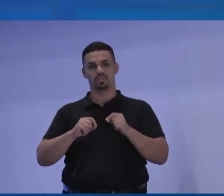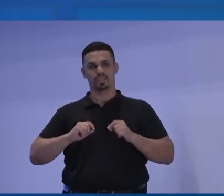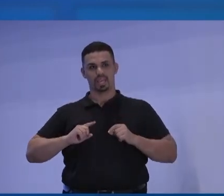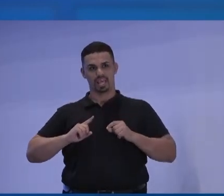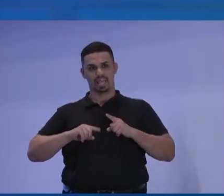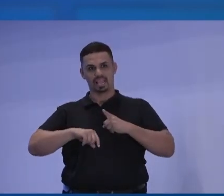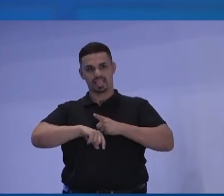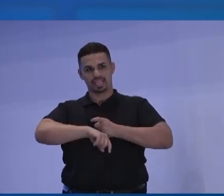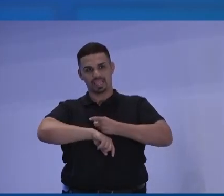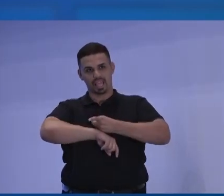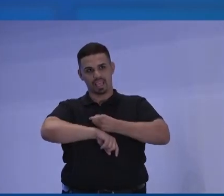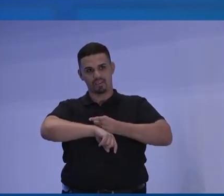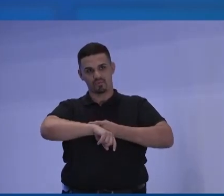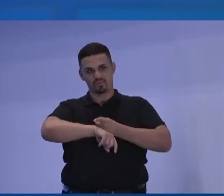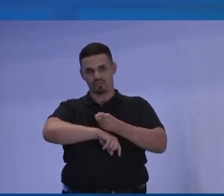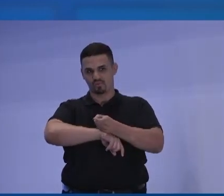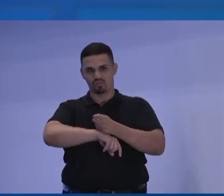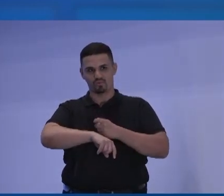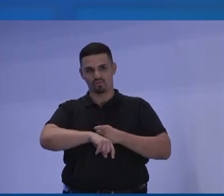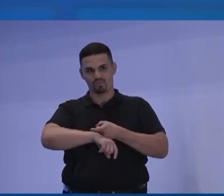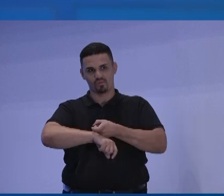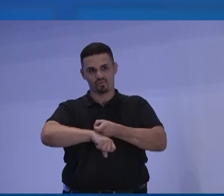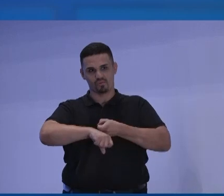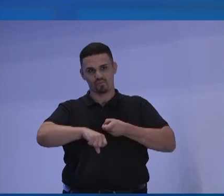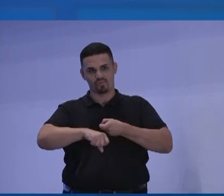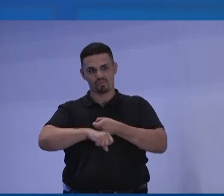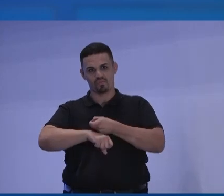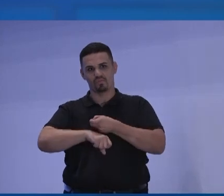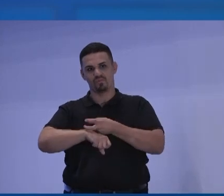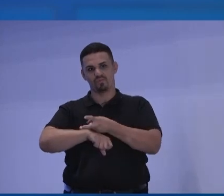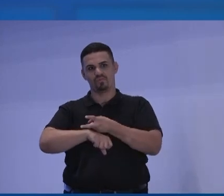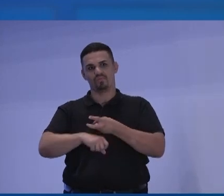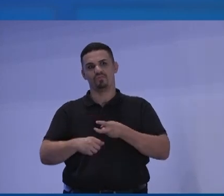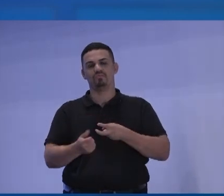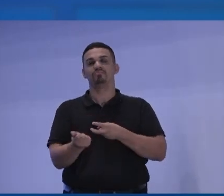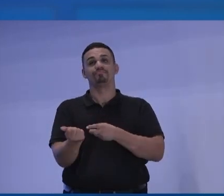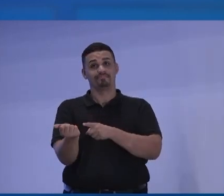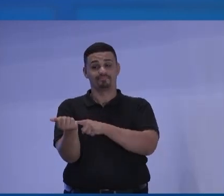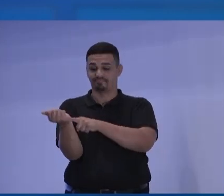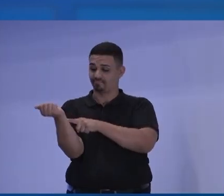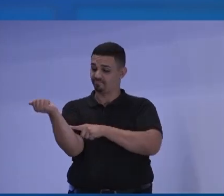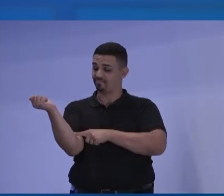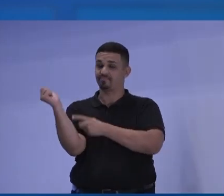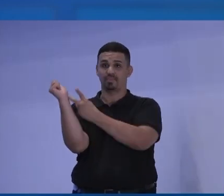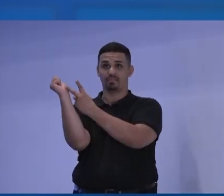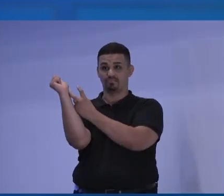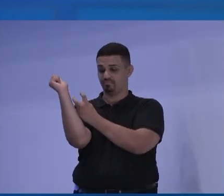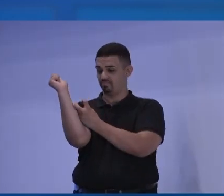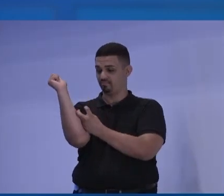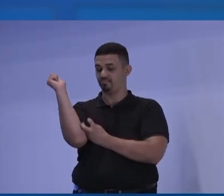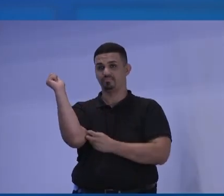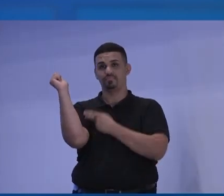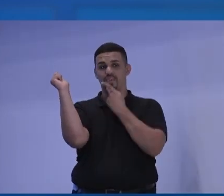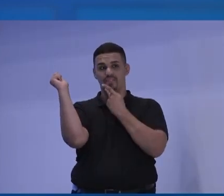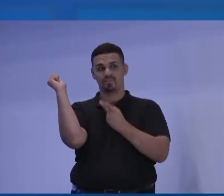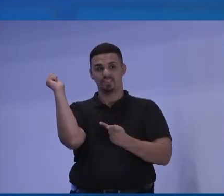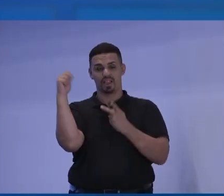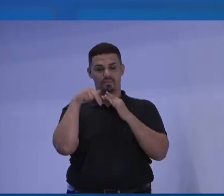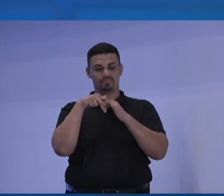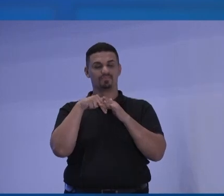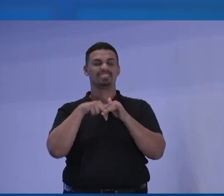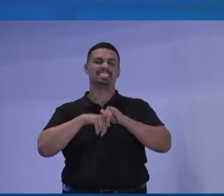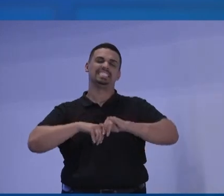A história clínica é importantíssima, pois esses pacientes informam que há uma piora da dor com